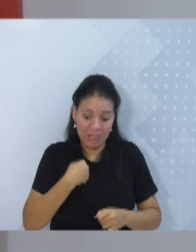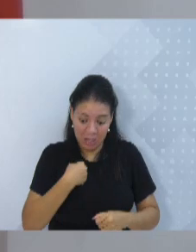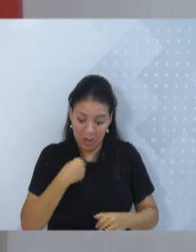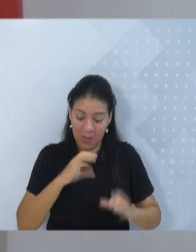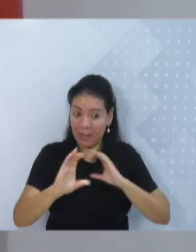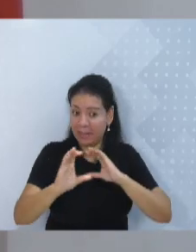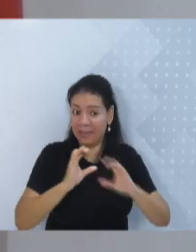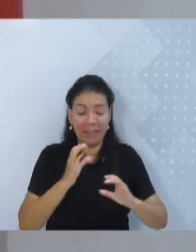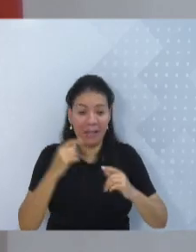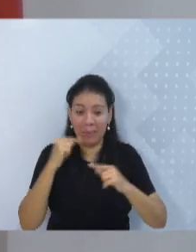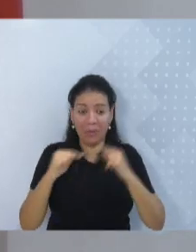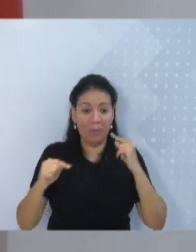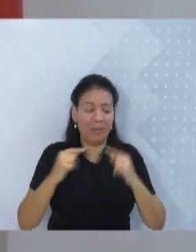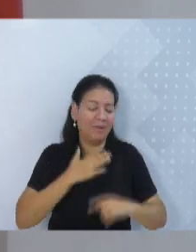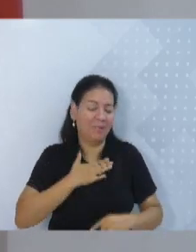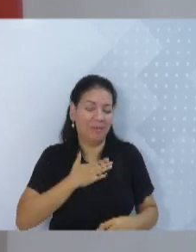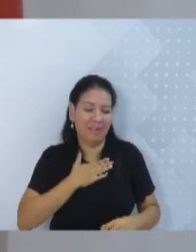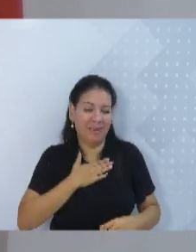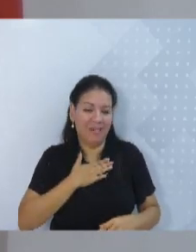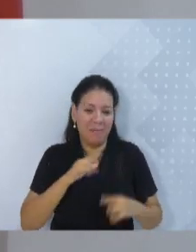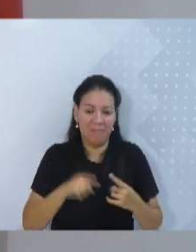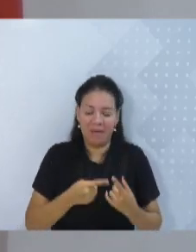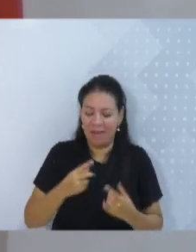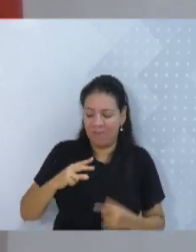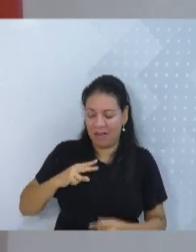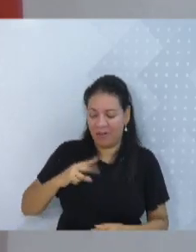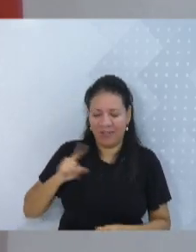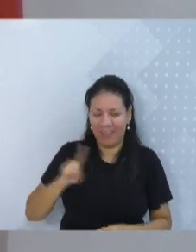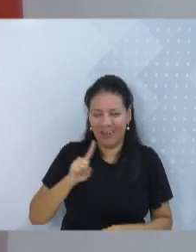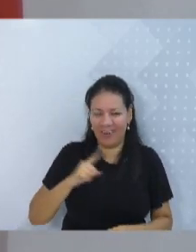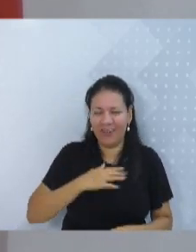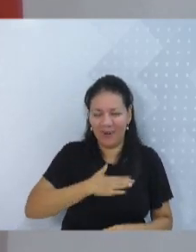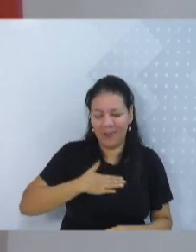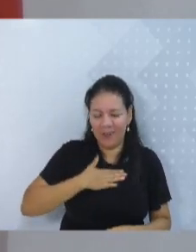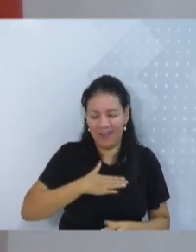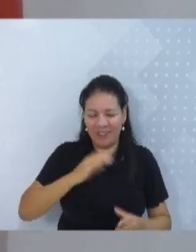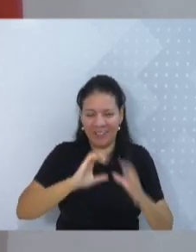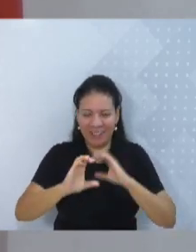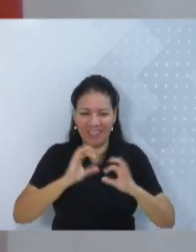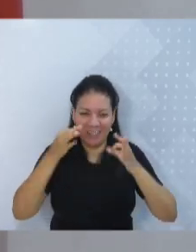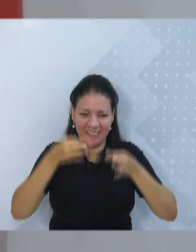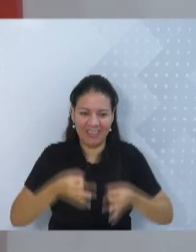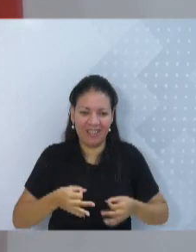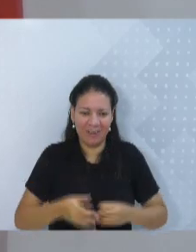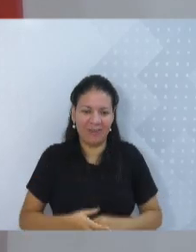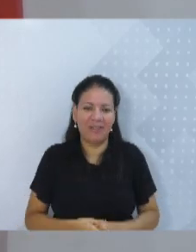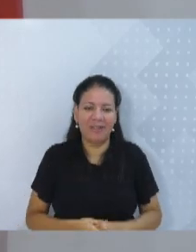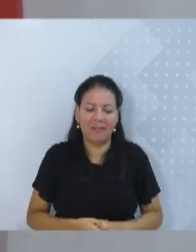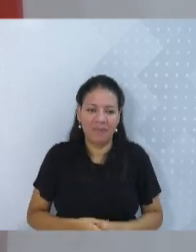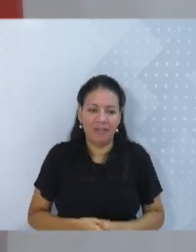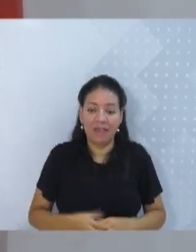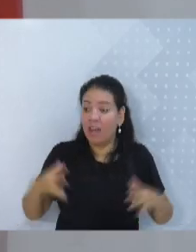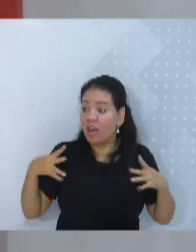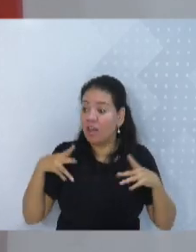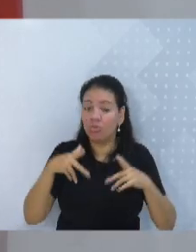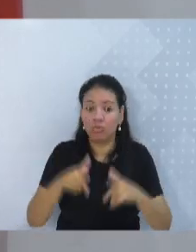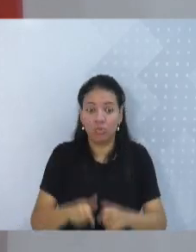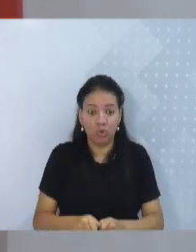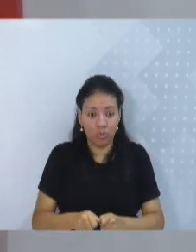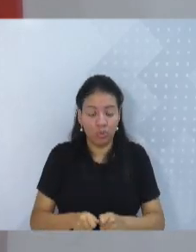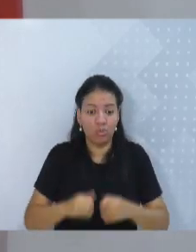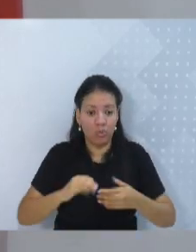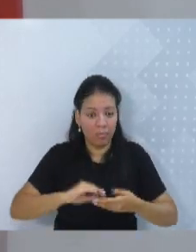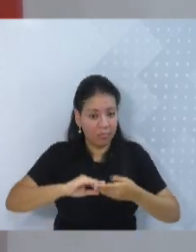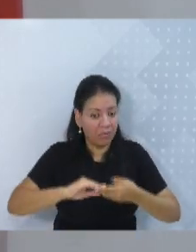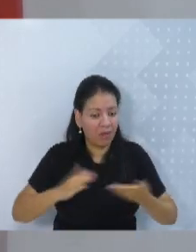sem combinar comigo mas tudo bem não levei para o lado pessoal eu gosto de cantar então deu certo a todos que foram homenageados